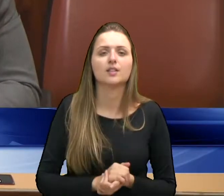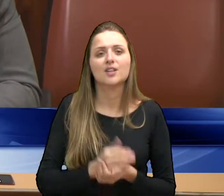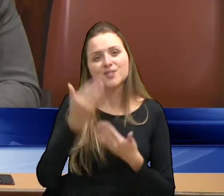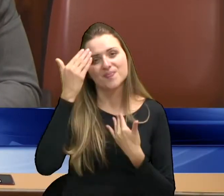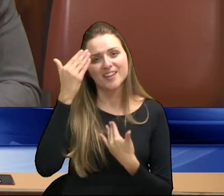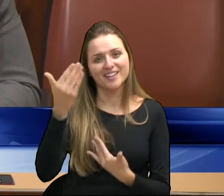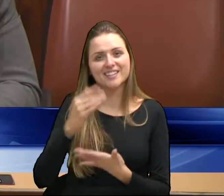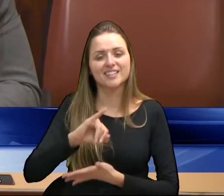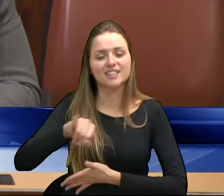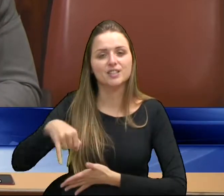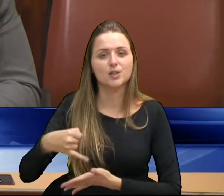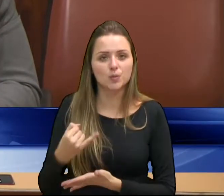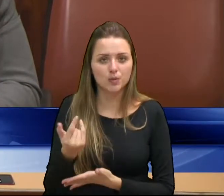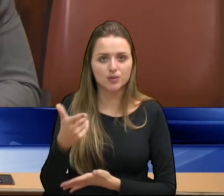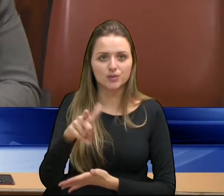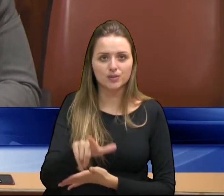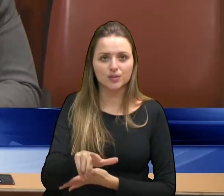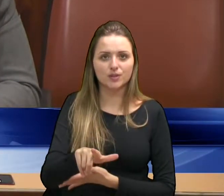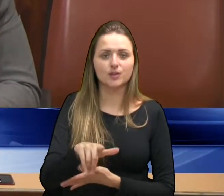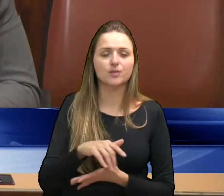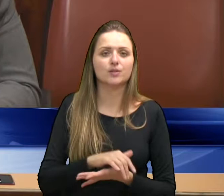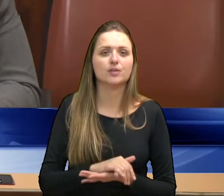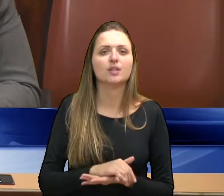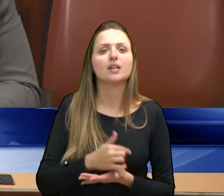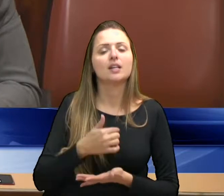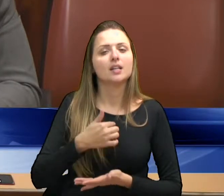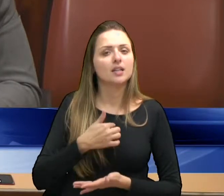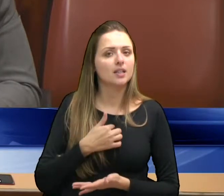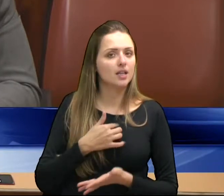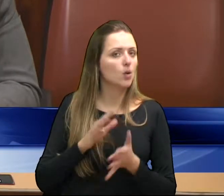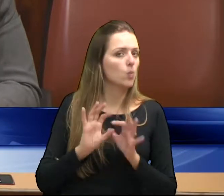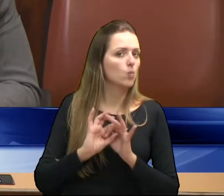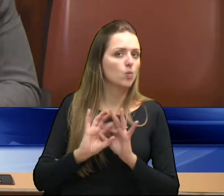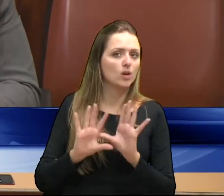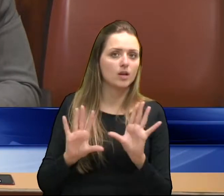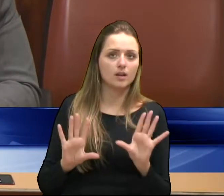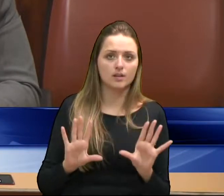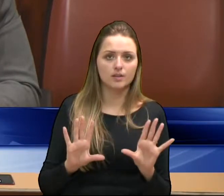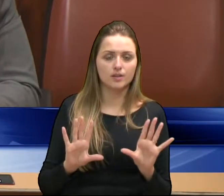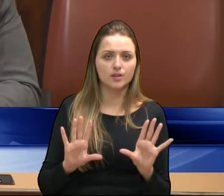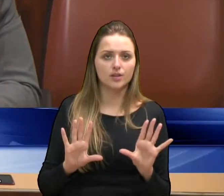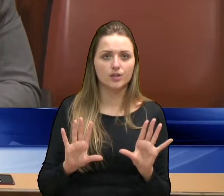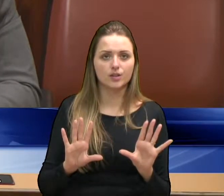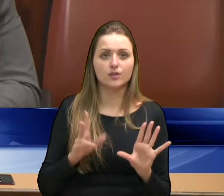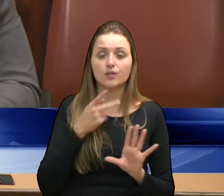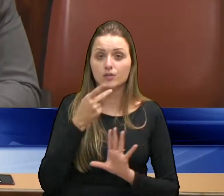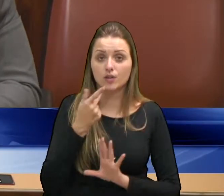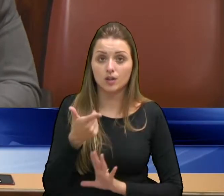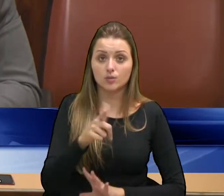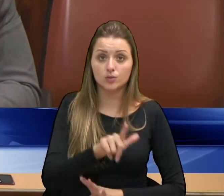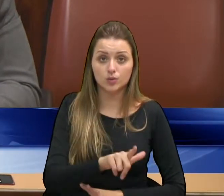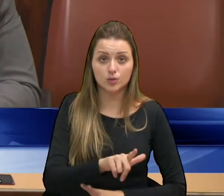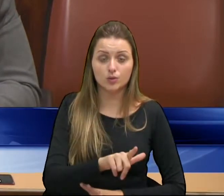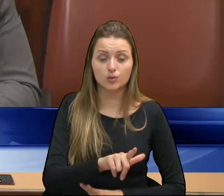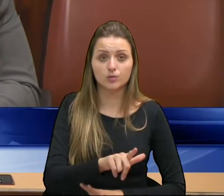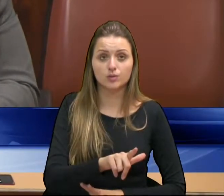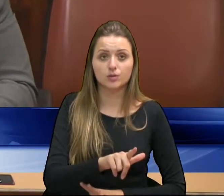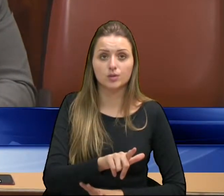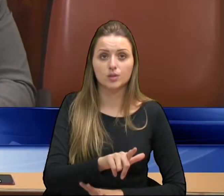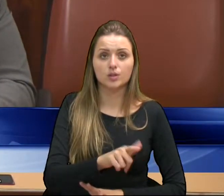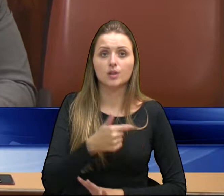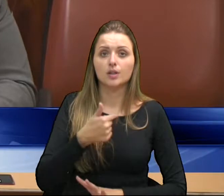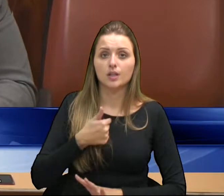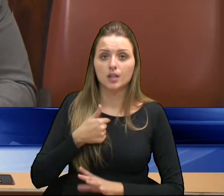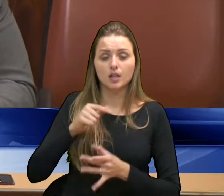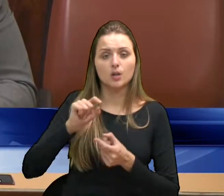a oportunidade mais uma vez, me coloco à disposição, né, reafirmo que estou